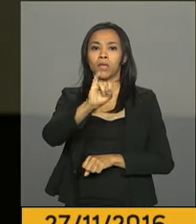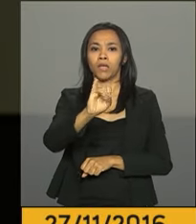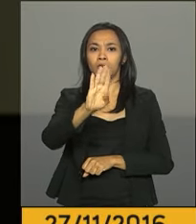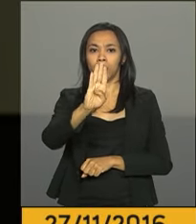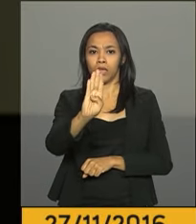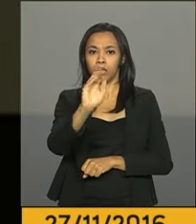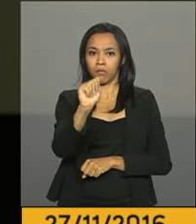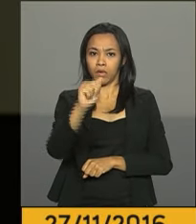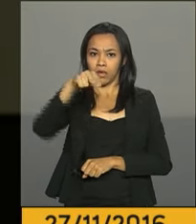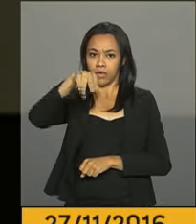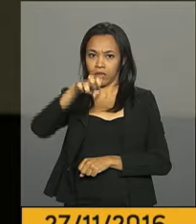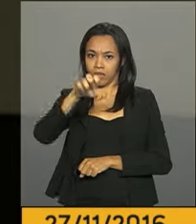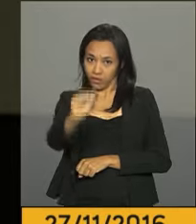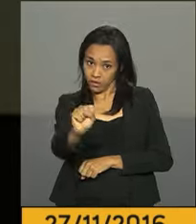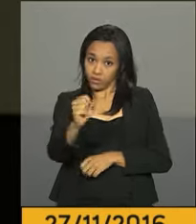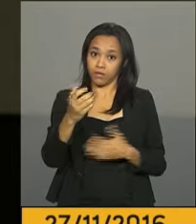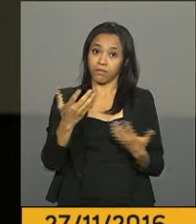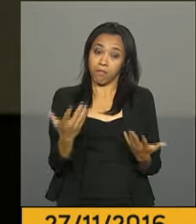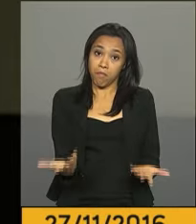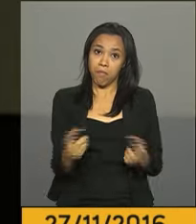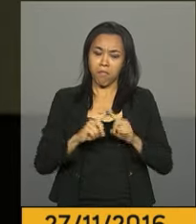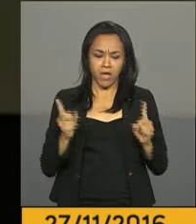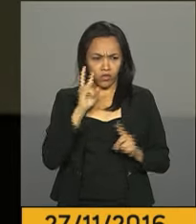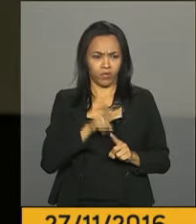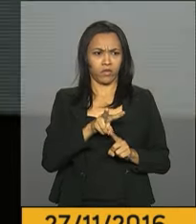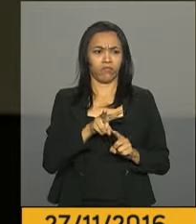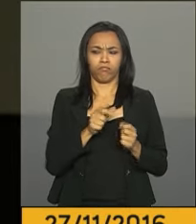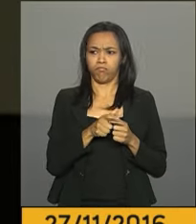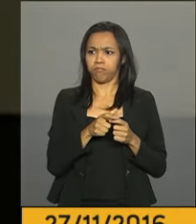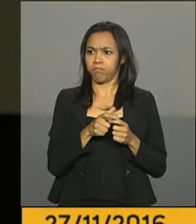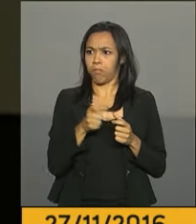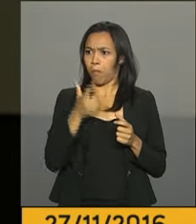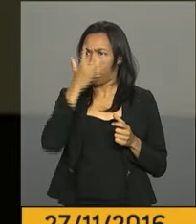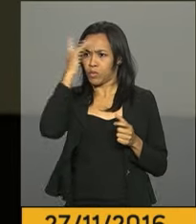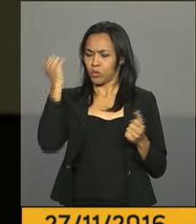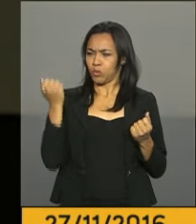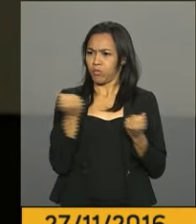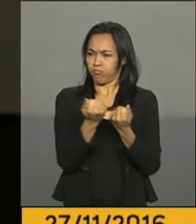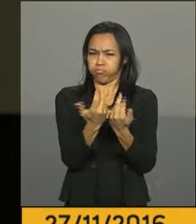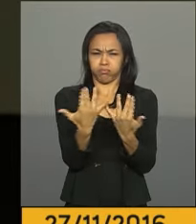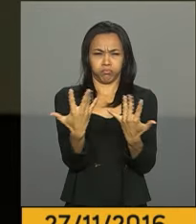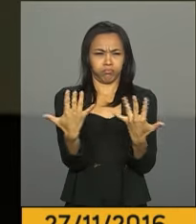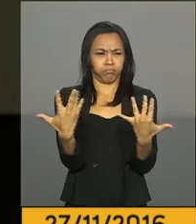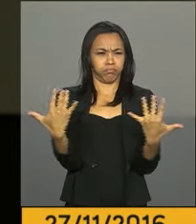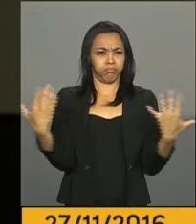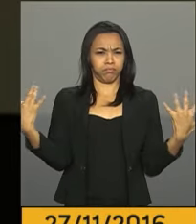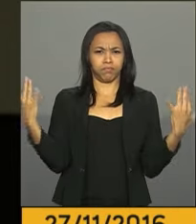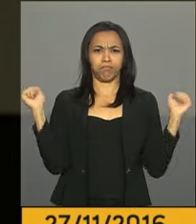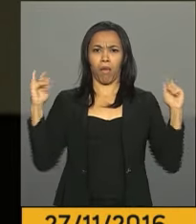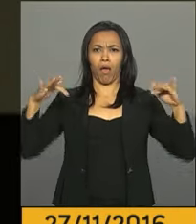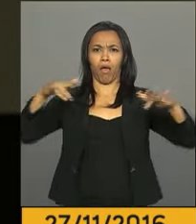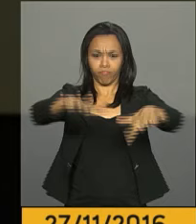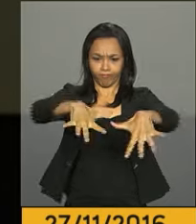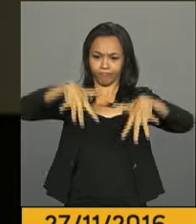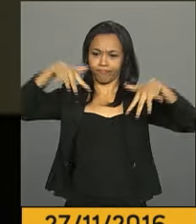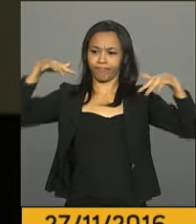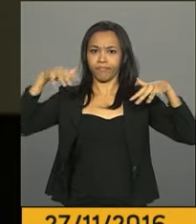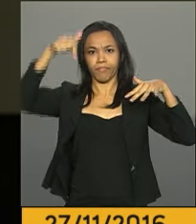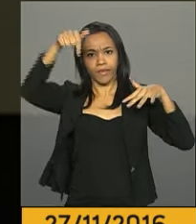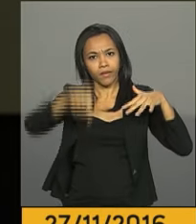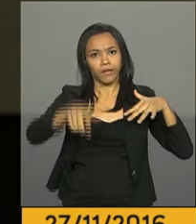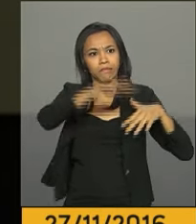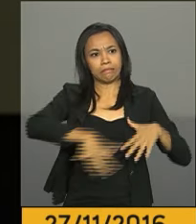ministro Gebran Bassil. Mas eu vejo essa multidão entusiasmada aqui no seu